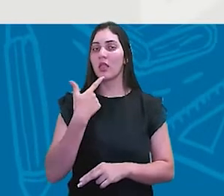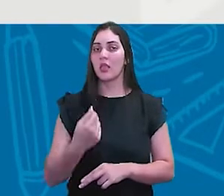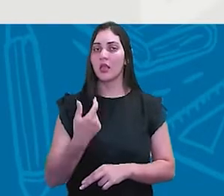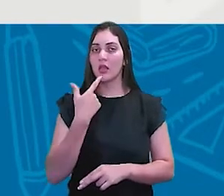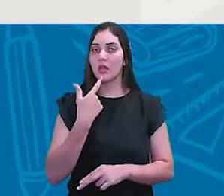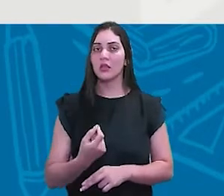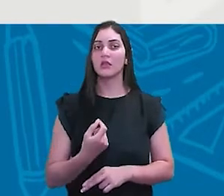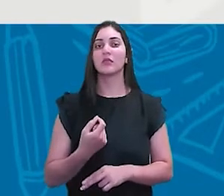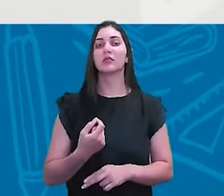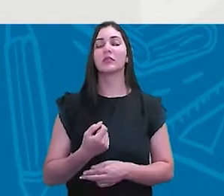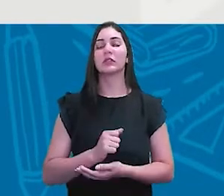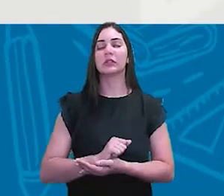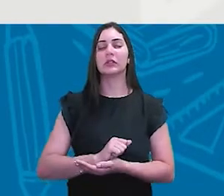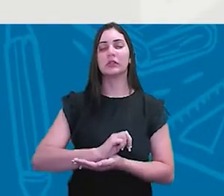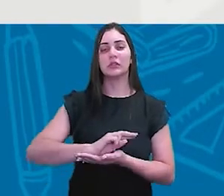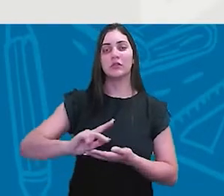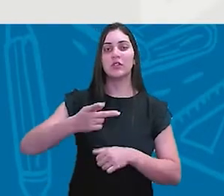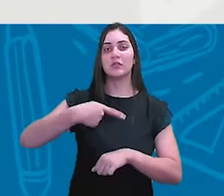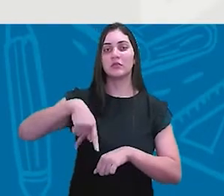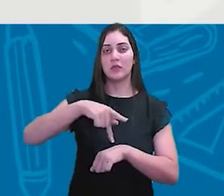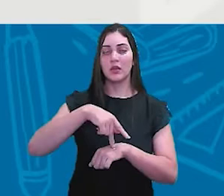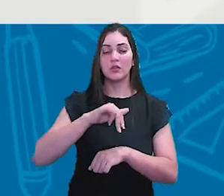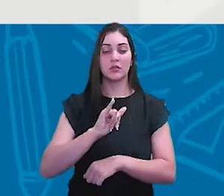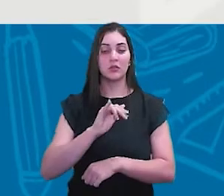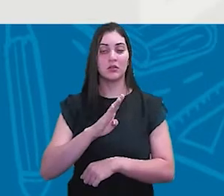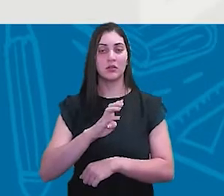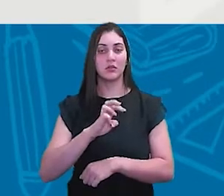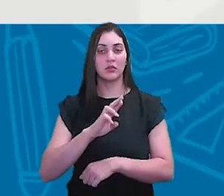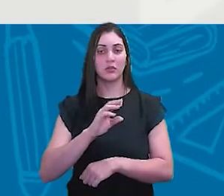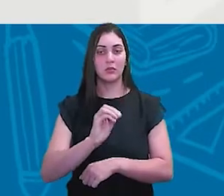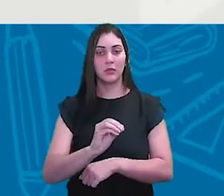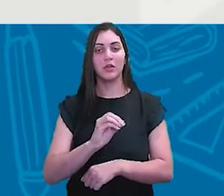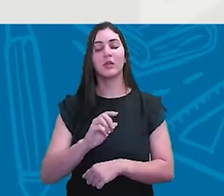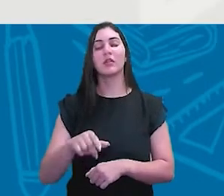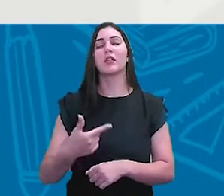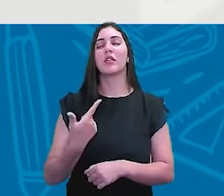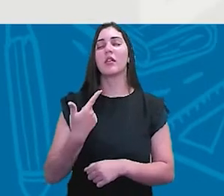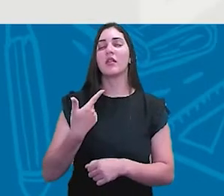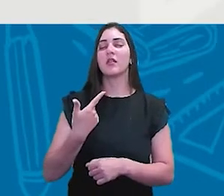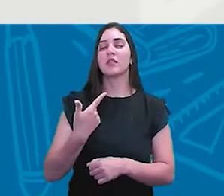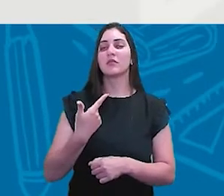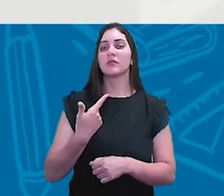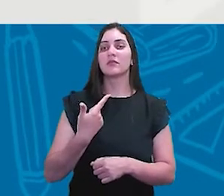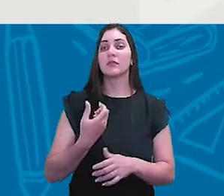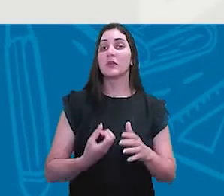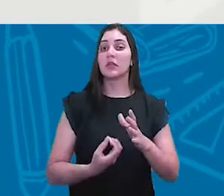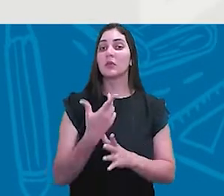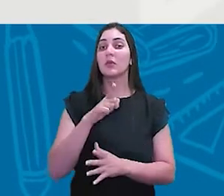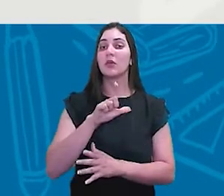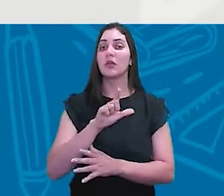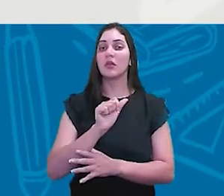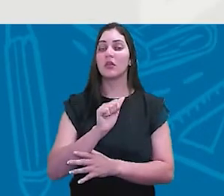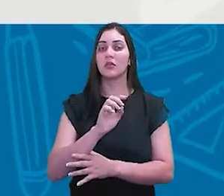né, dos países estados ibero-americanos, né? Língua em comum, decorrente do latim, né? Então,